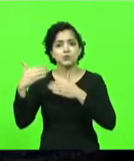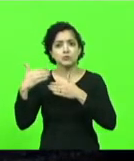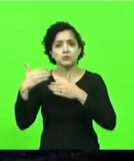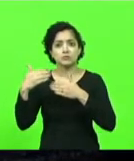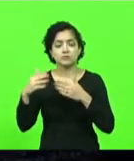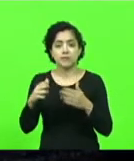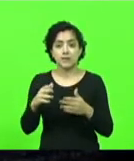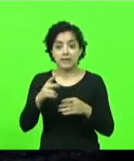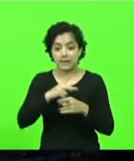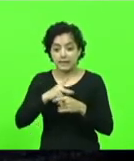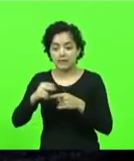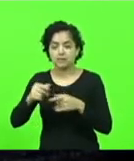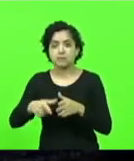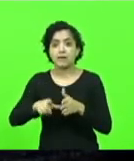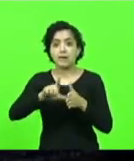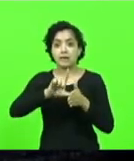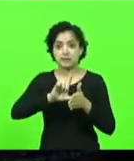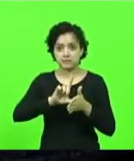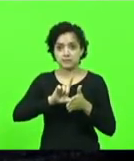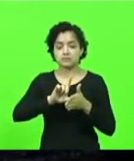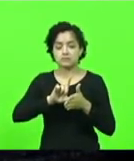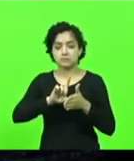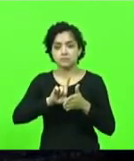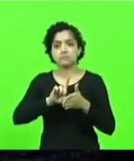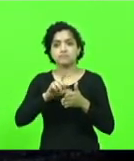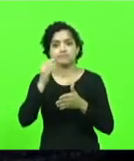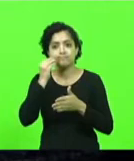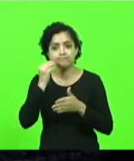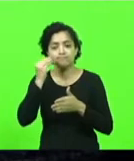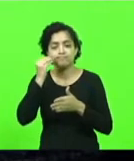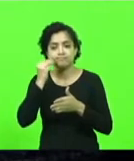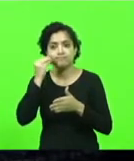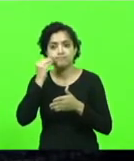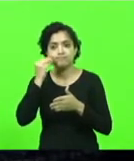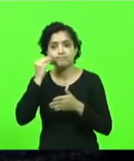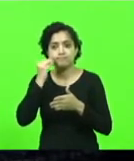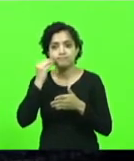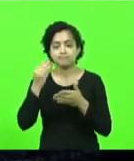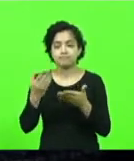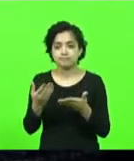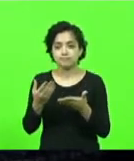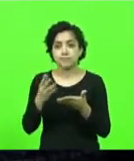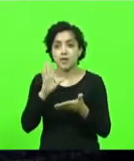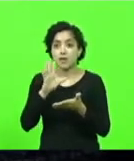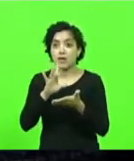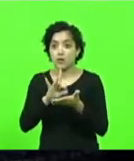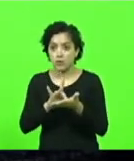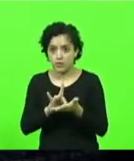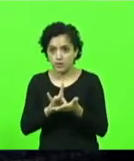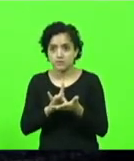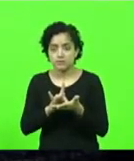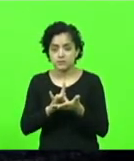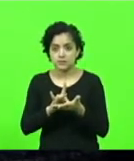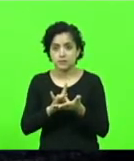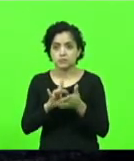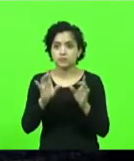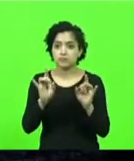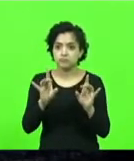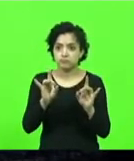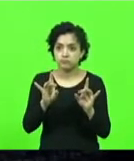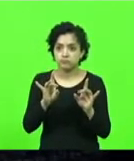exigência da Inovação contínua tentando de novo de outro jeito reconhecendo os seus talentos